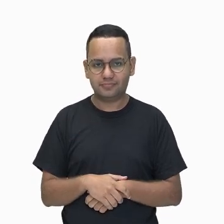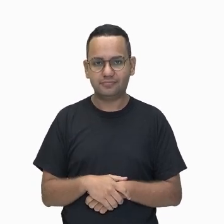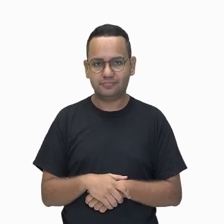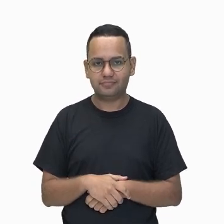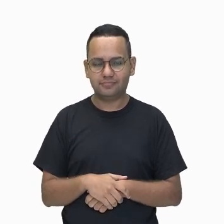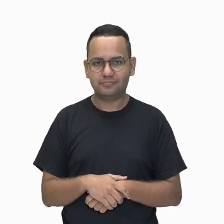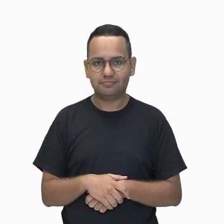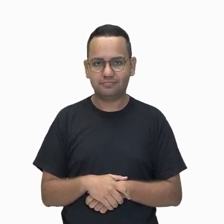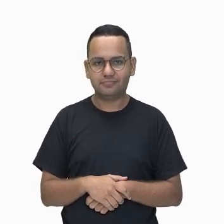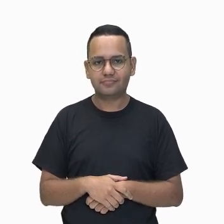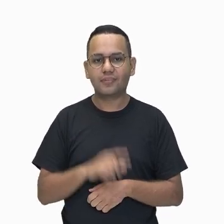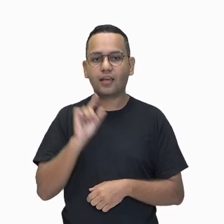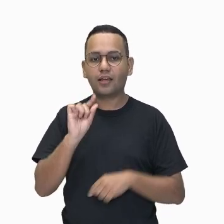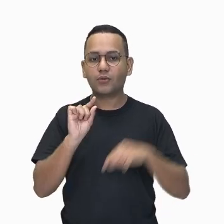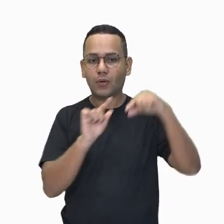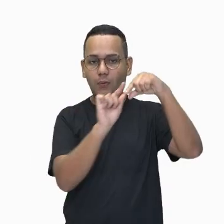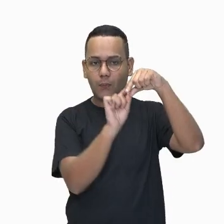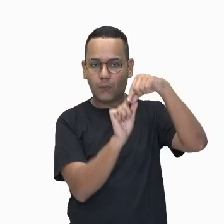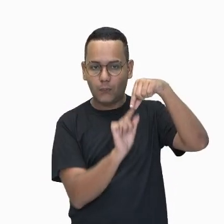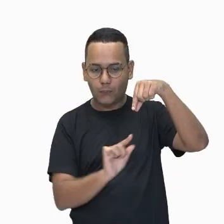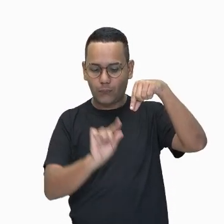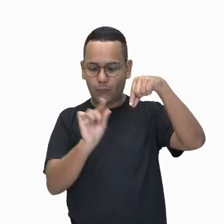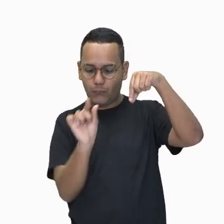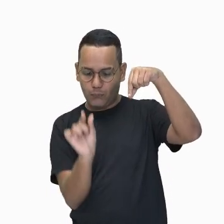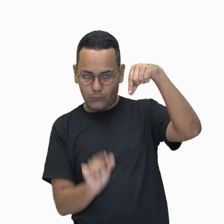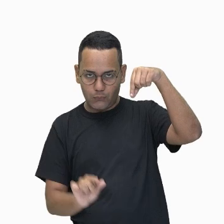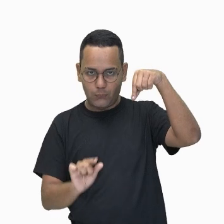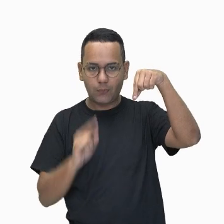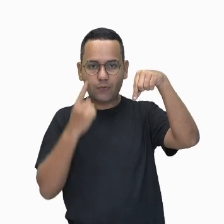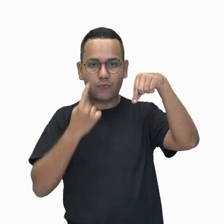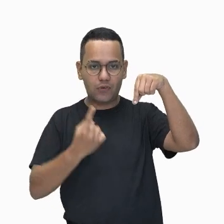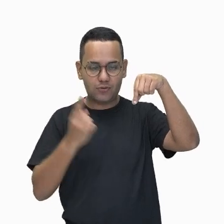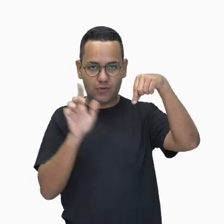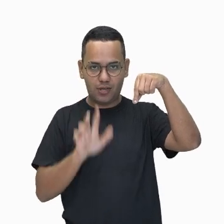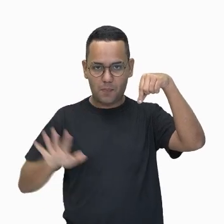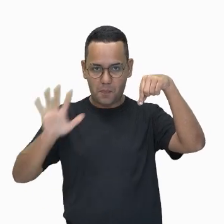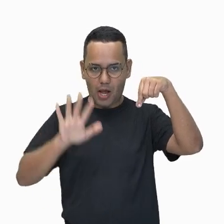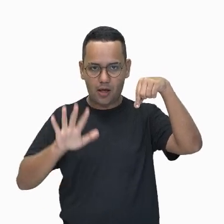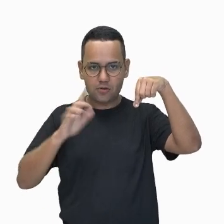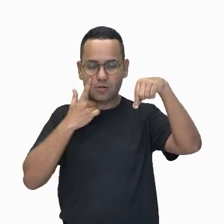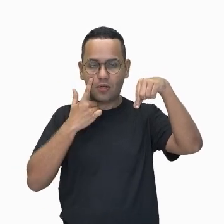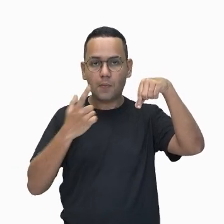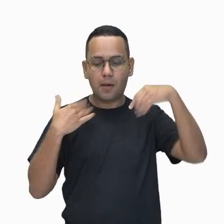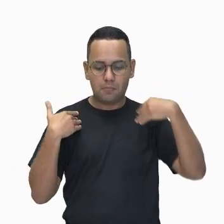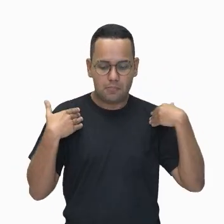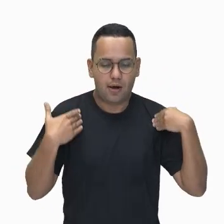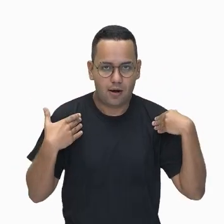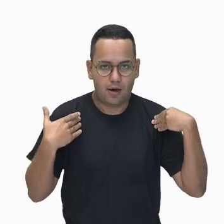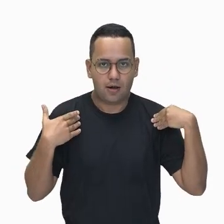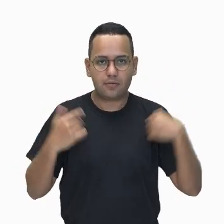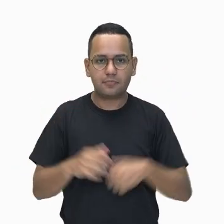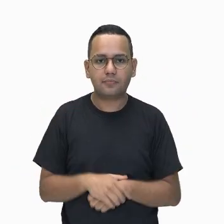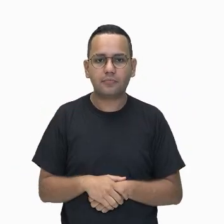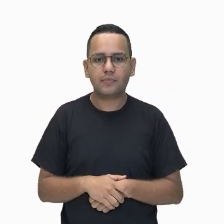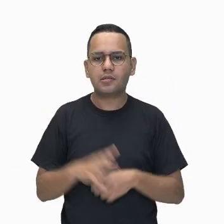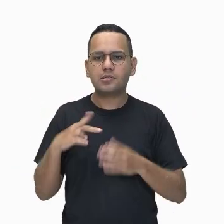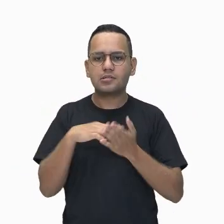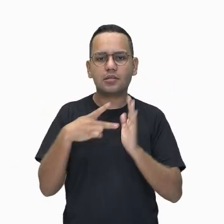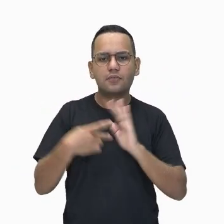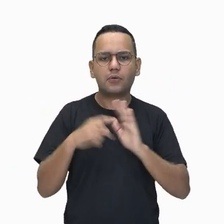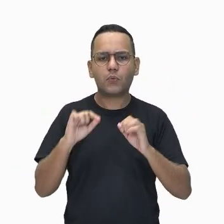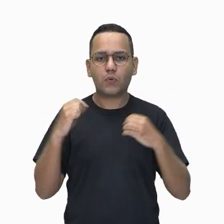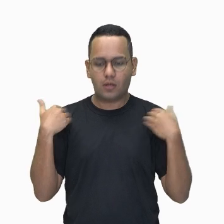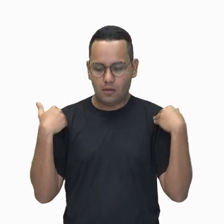torácica, que é um desvio da coluna torácica, né, para frente, que ocasiona aí a posição de